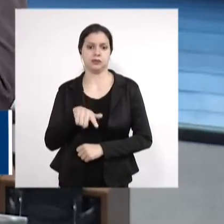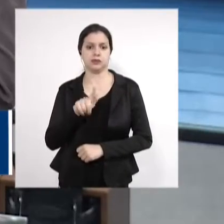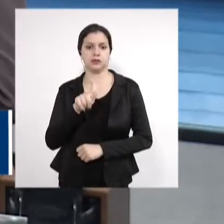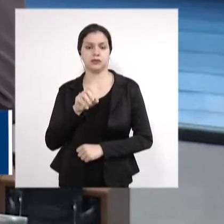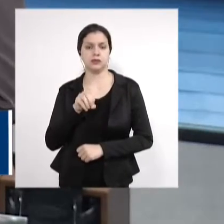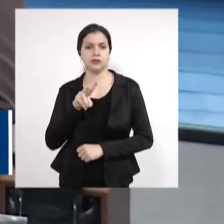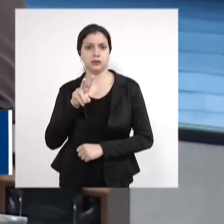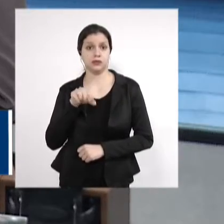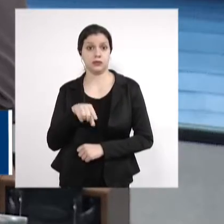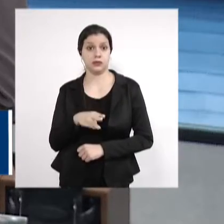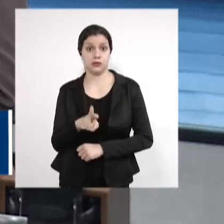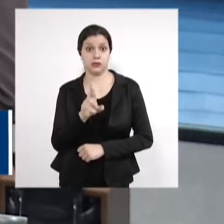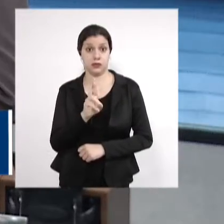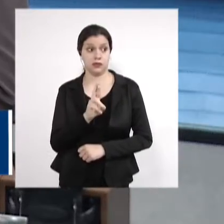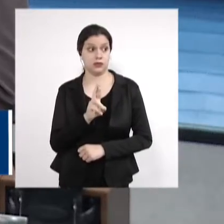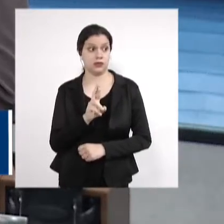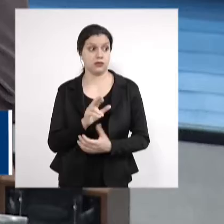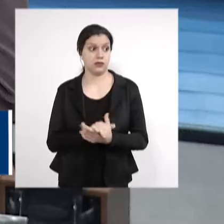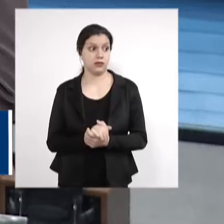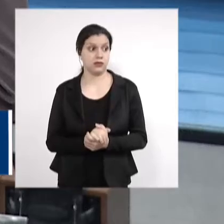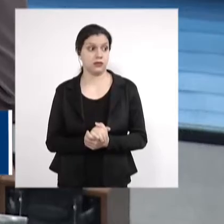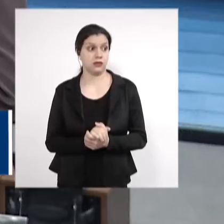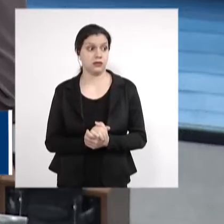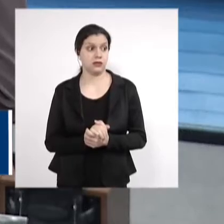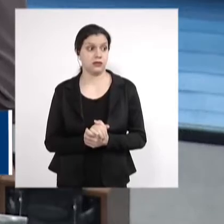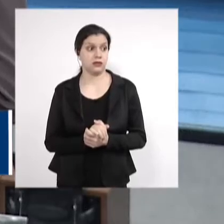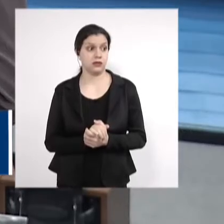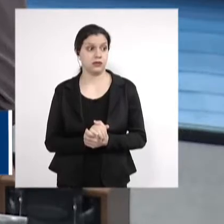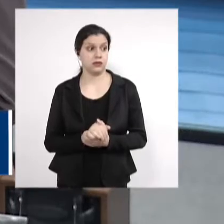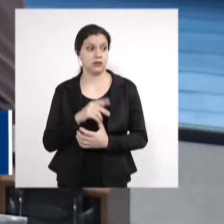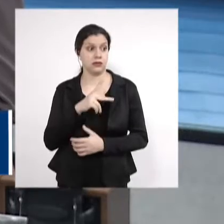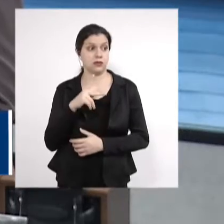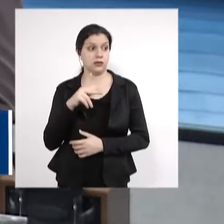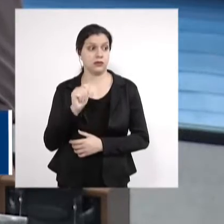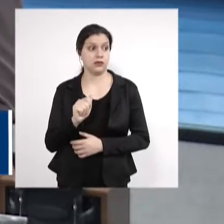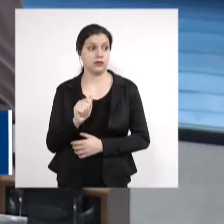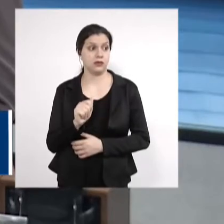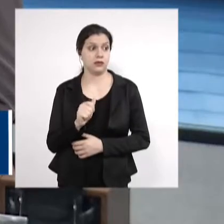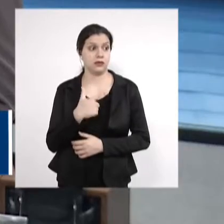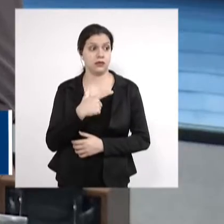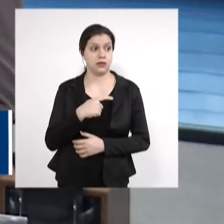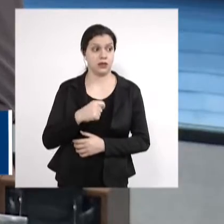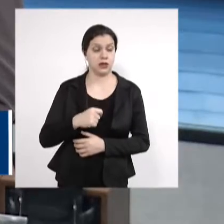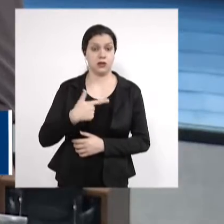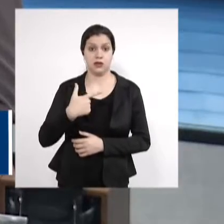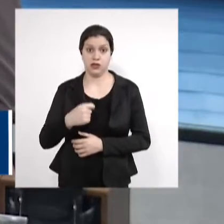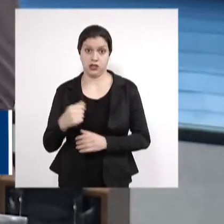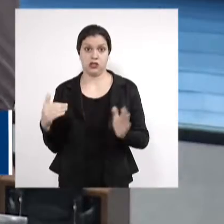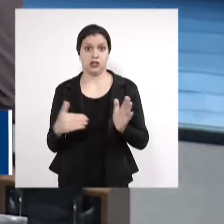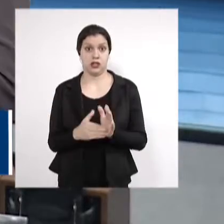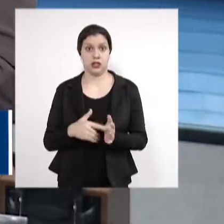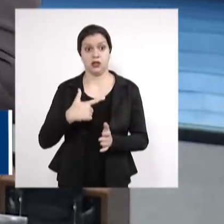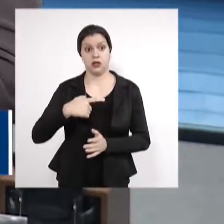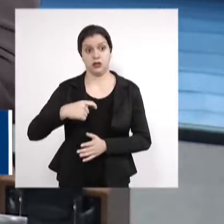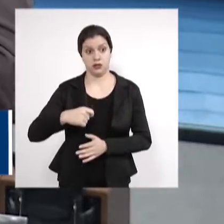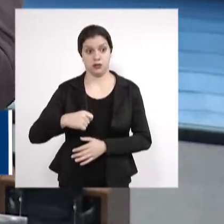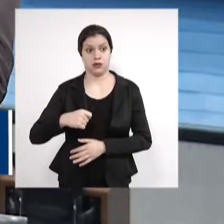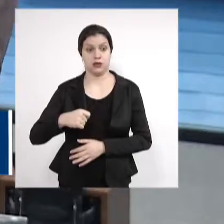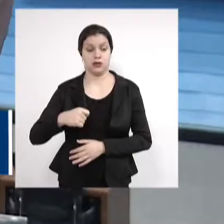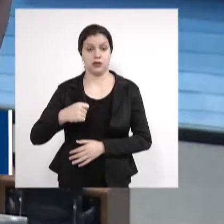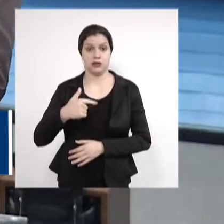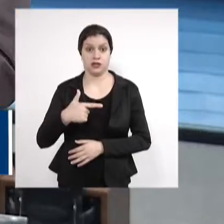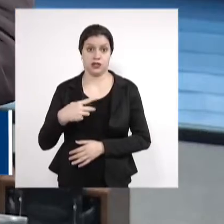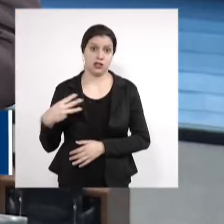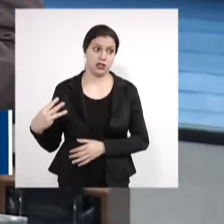www.al.ms.gov.br. Lembrando que eu não falei do ano, né, Thiago? O PPA é 2020 a 2023. São 4 anos,